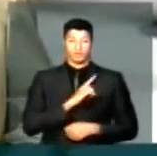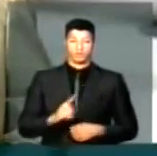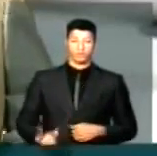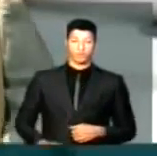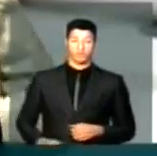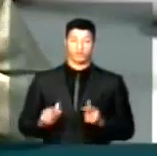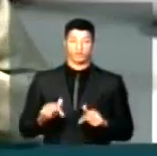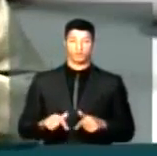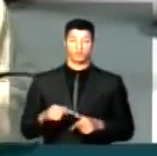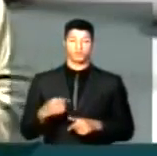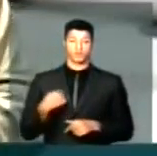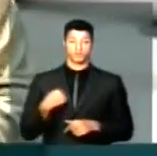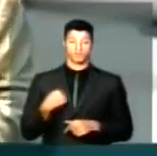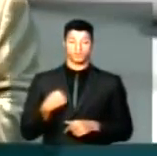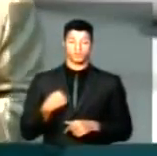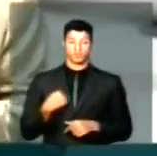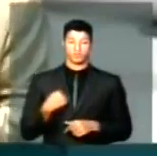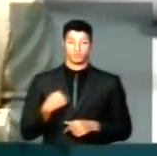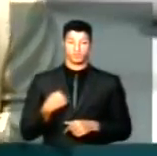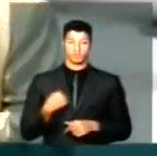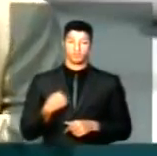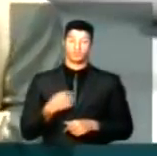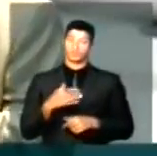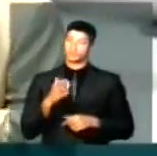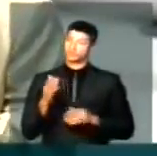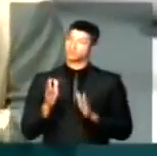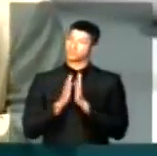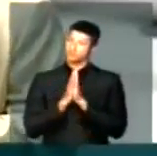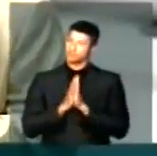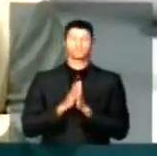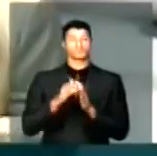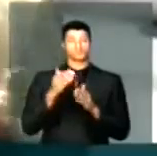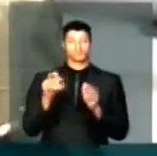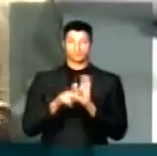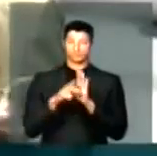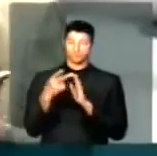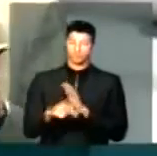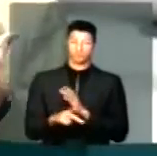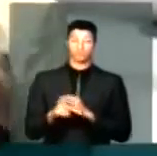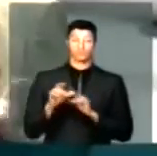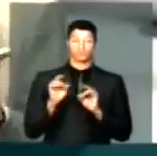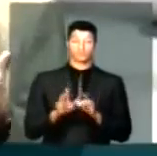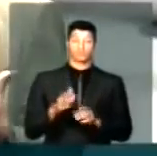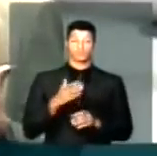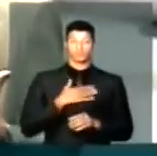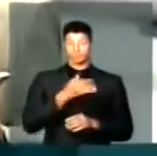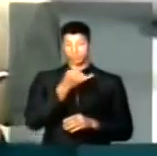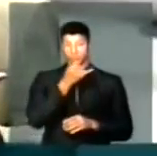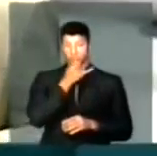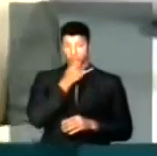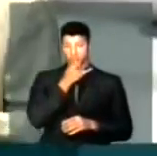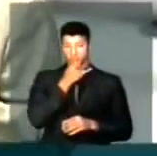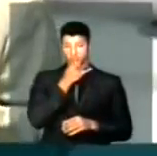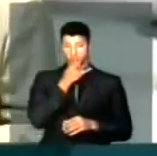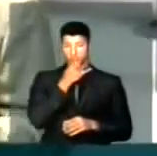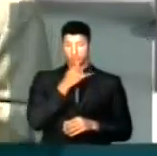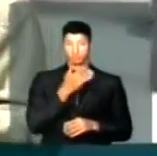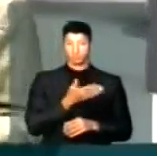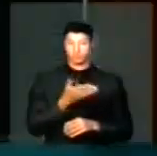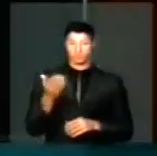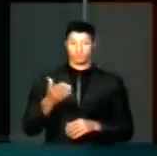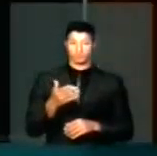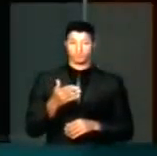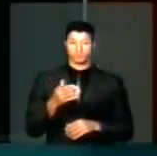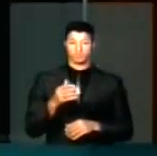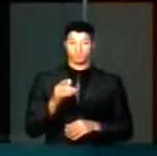casa. Eu me congratulo com Vossa Excelência e apenas a minha tristeza de Vossa